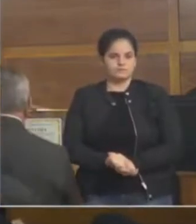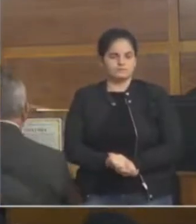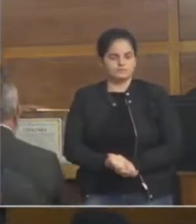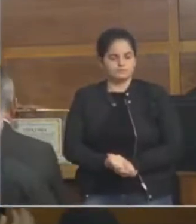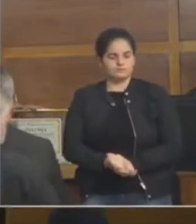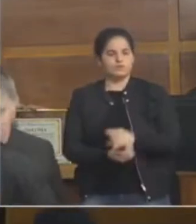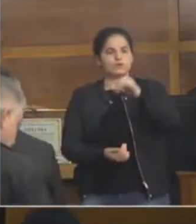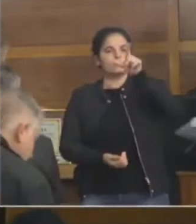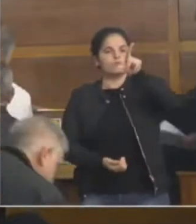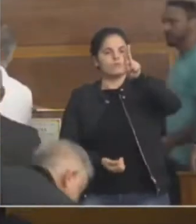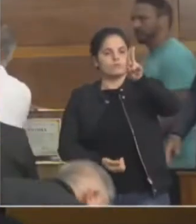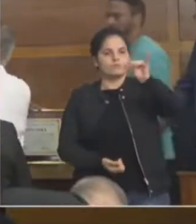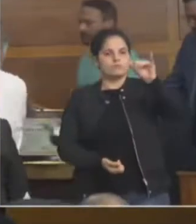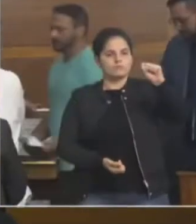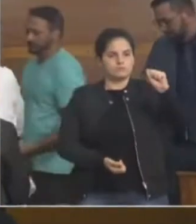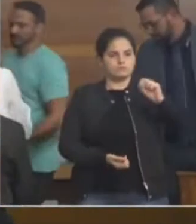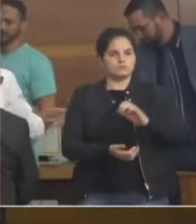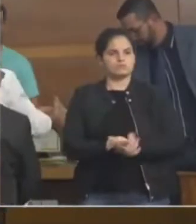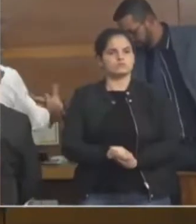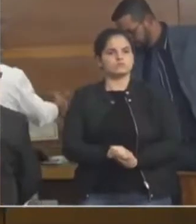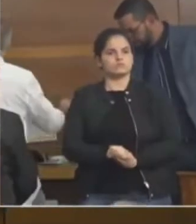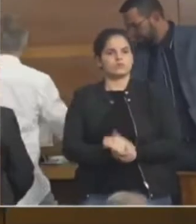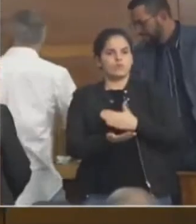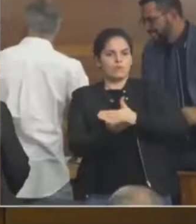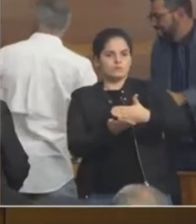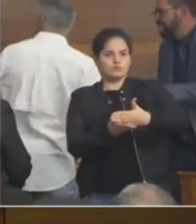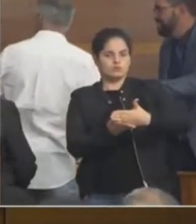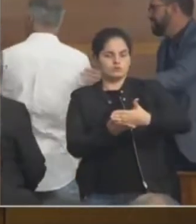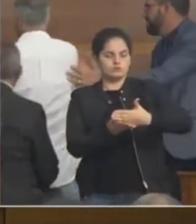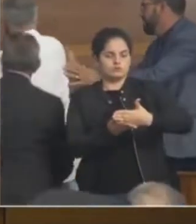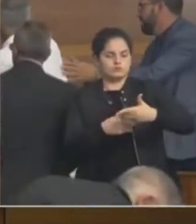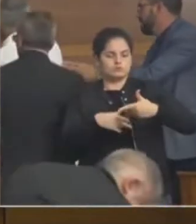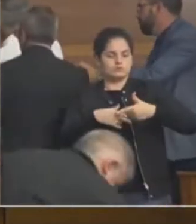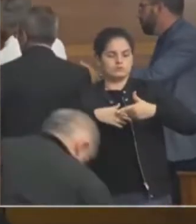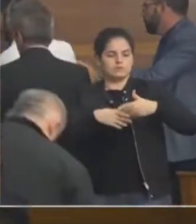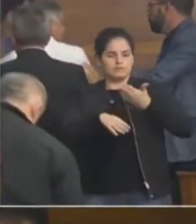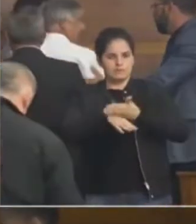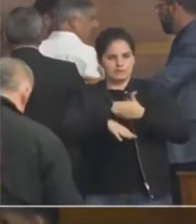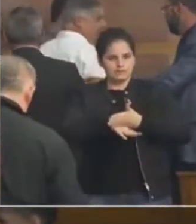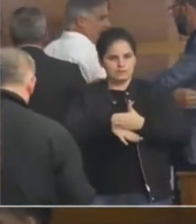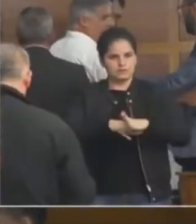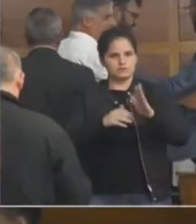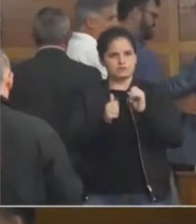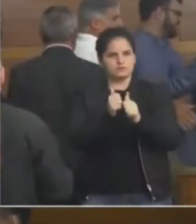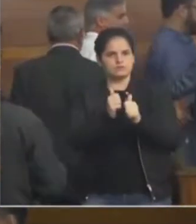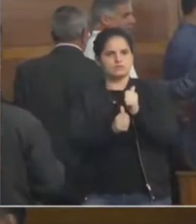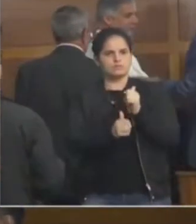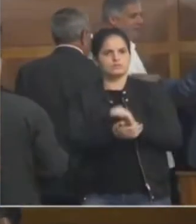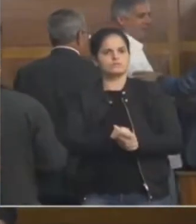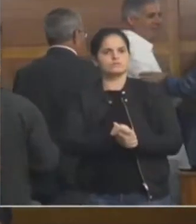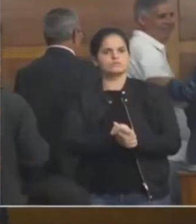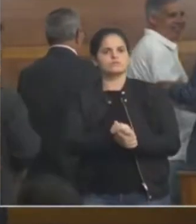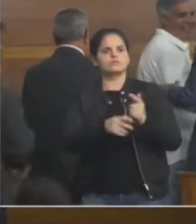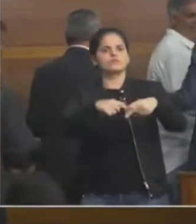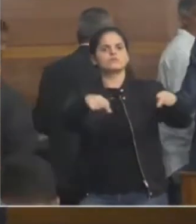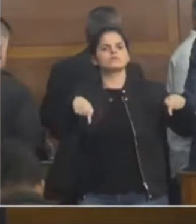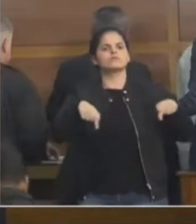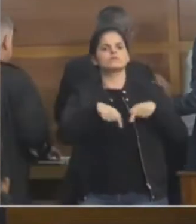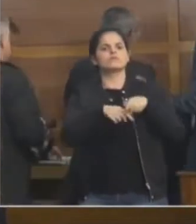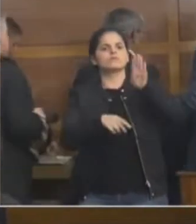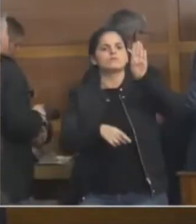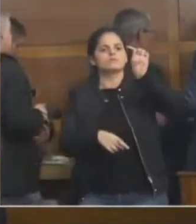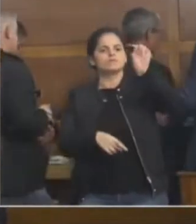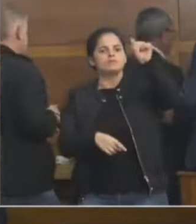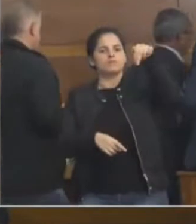Luiz Gustavo de Carvalho Soares iniciou sua trajetória no esporte jogando no aterro do São Bento defendendo